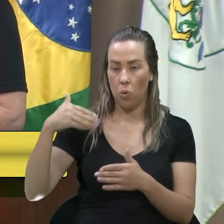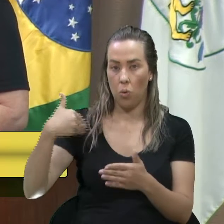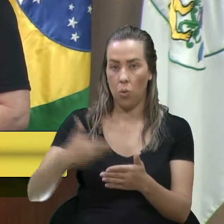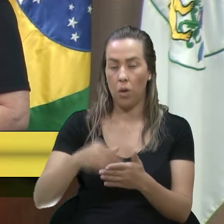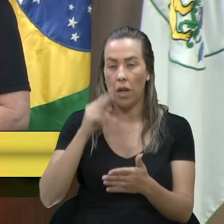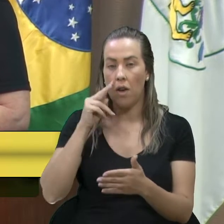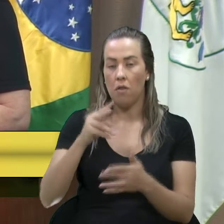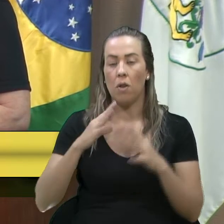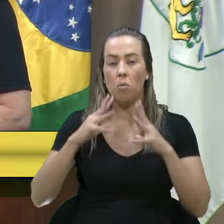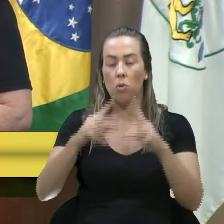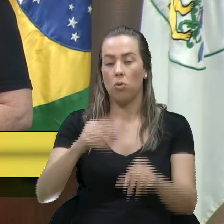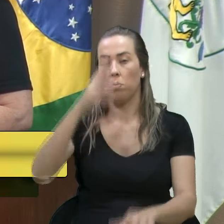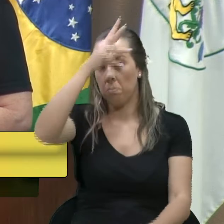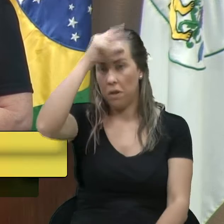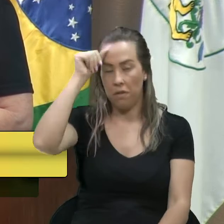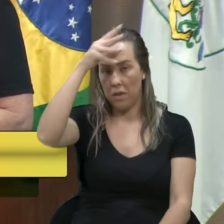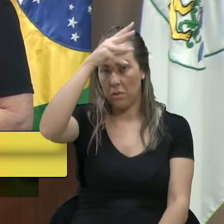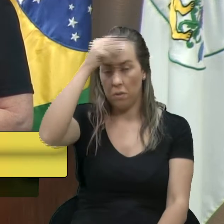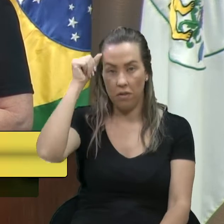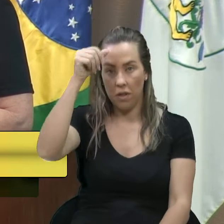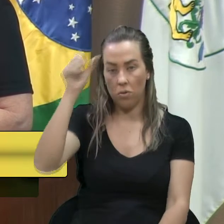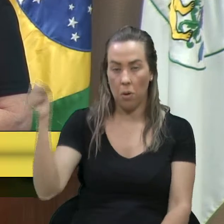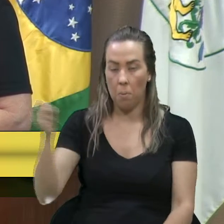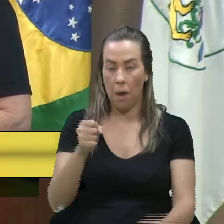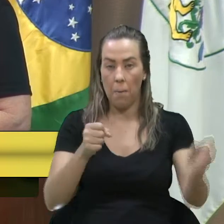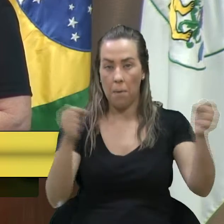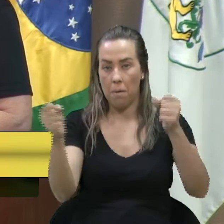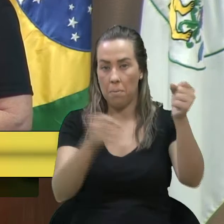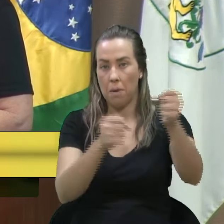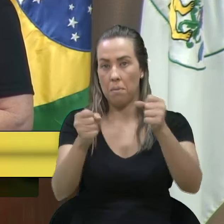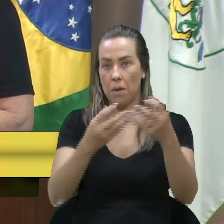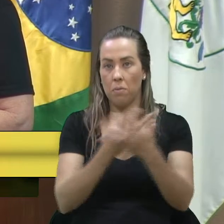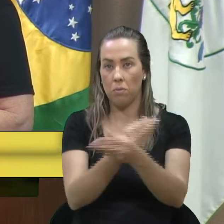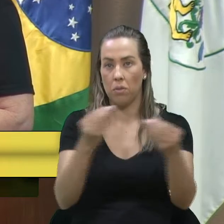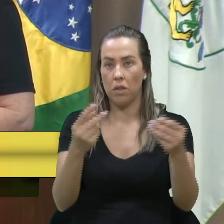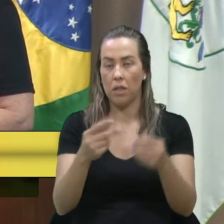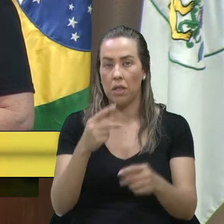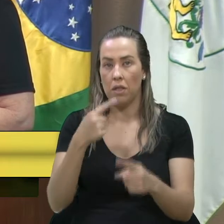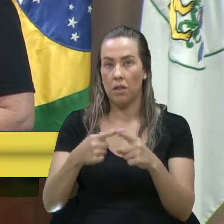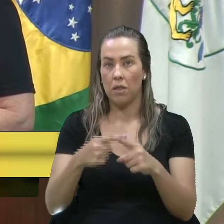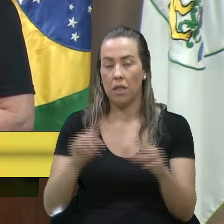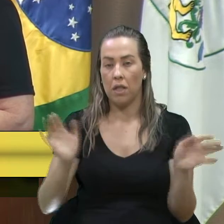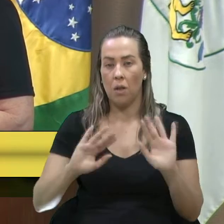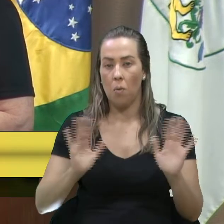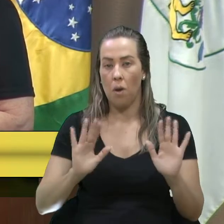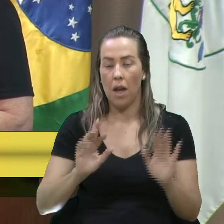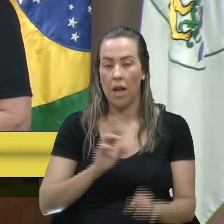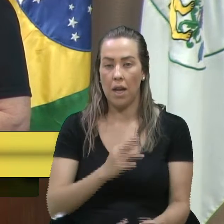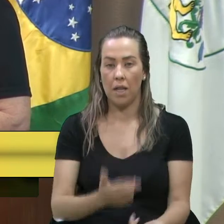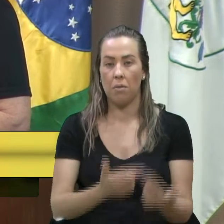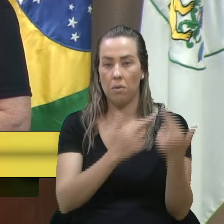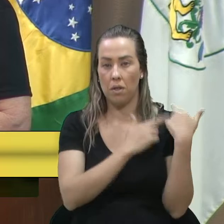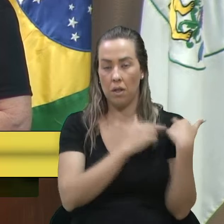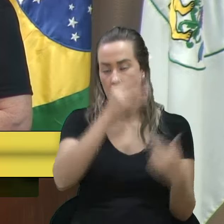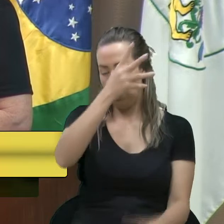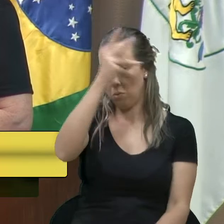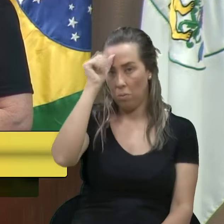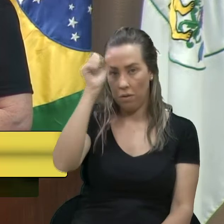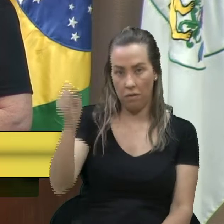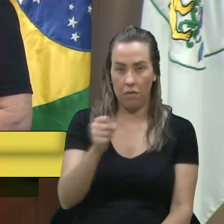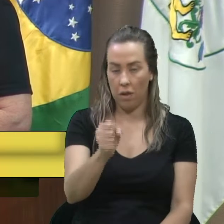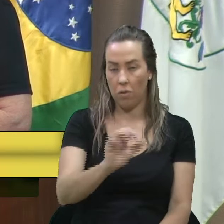prefeitos de todos os tipos. E, muitas vezes, quero dizer, vereador Fantinel, que não é nem responsabilidade do prefeito.